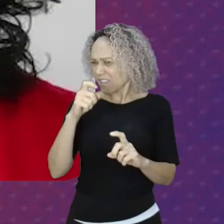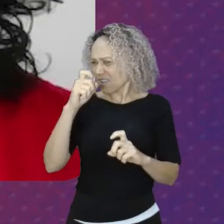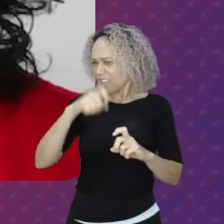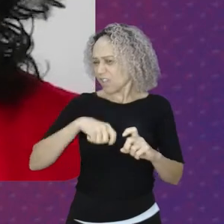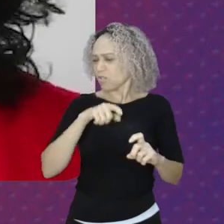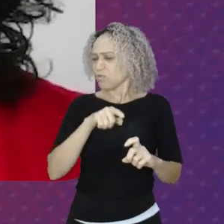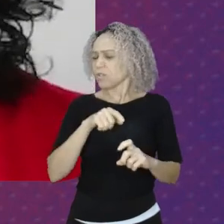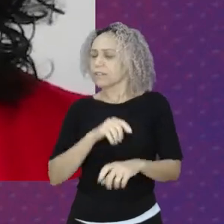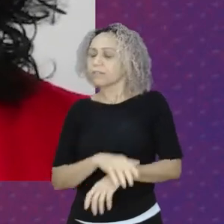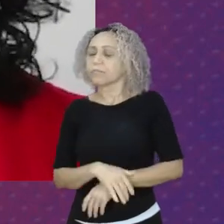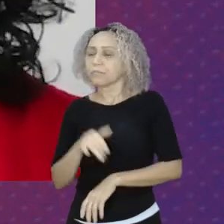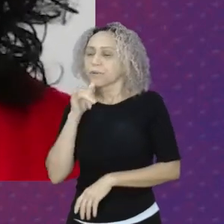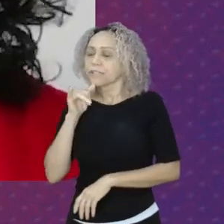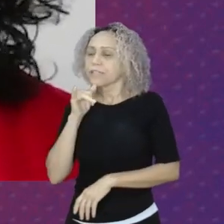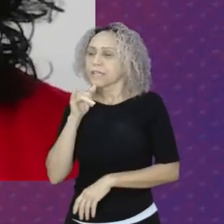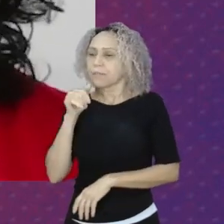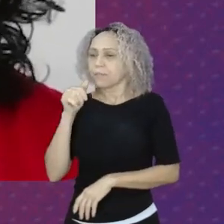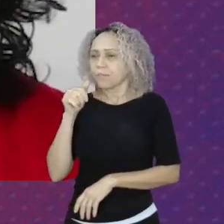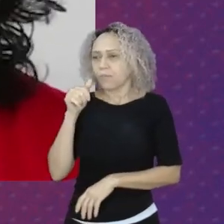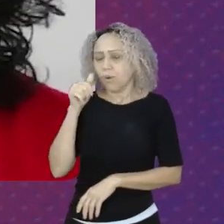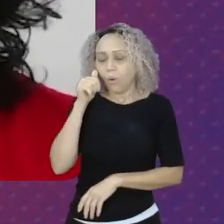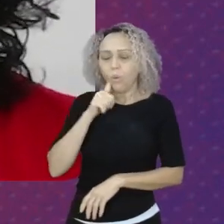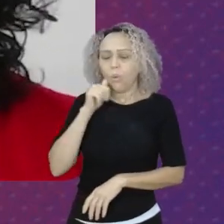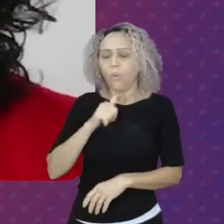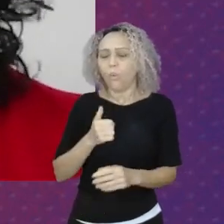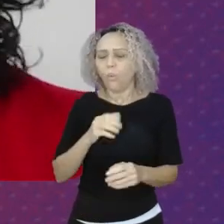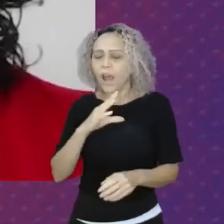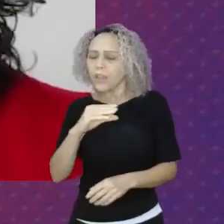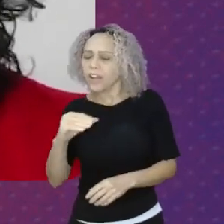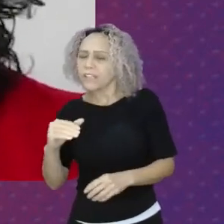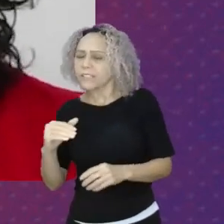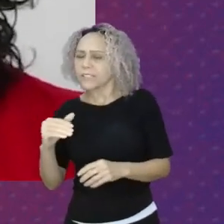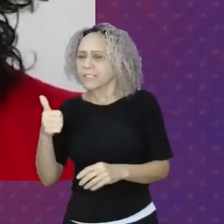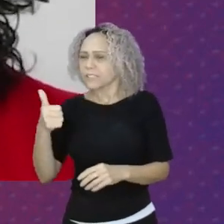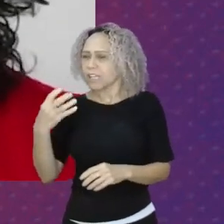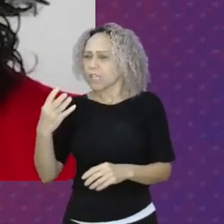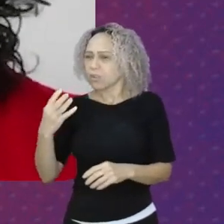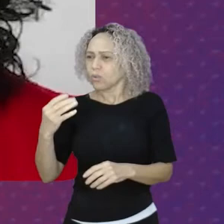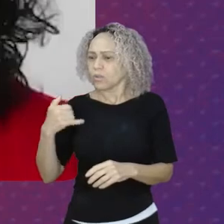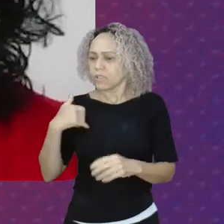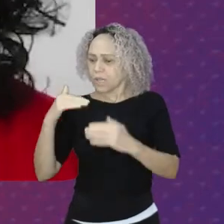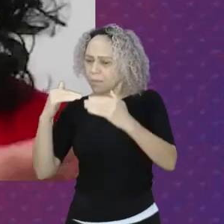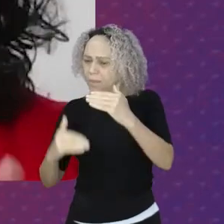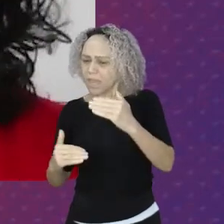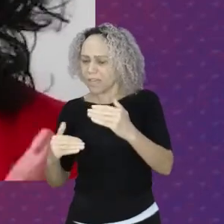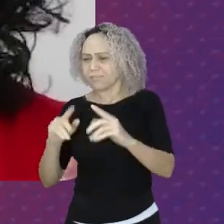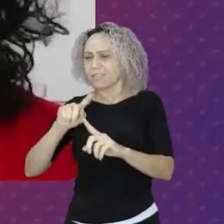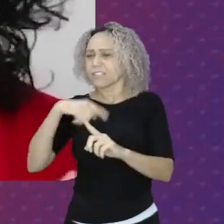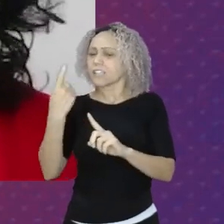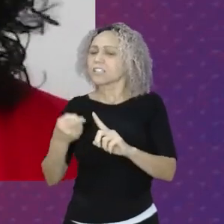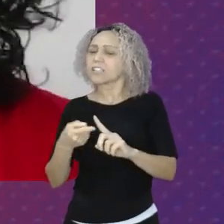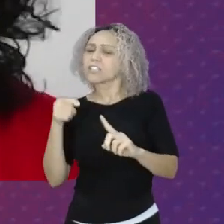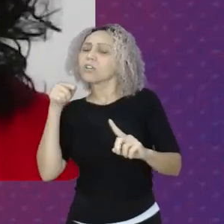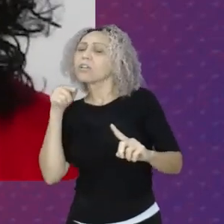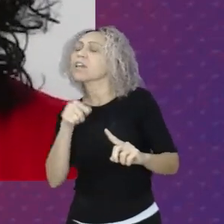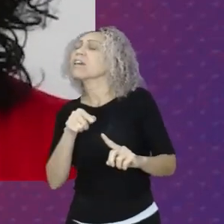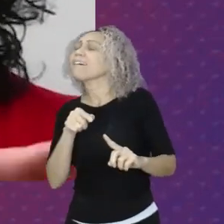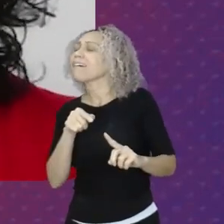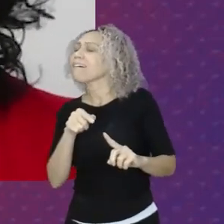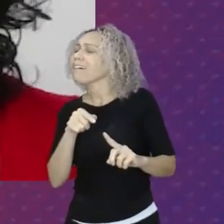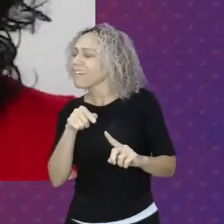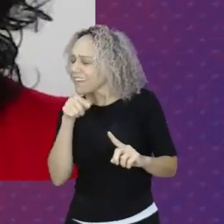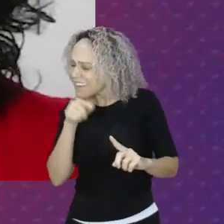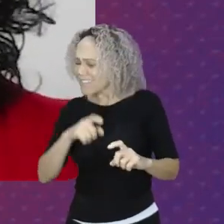gestante, uma adolescente, por exemplo, menor de 14 anos, numa gestação. Isso é estupro de